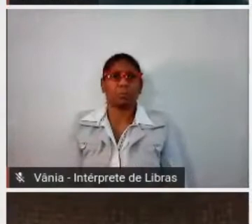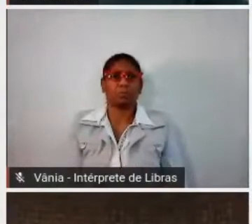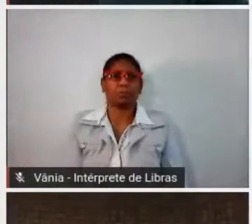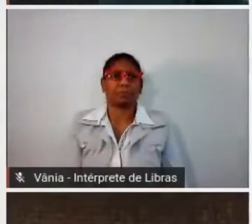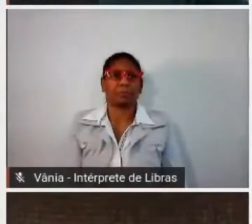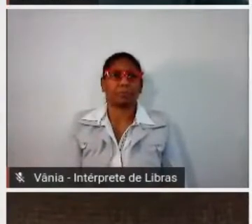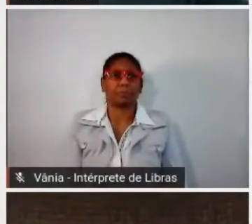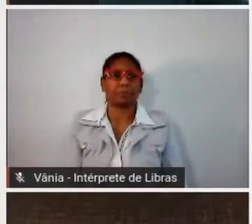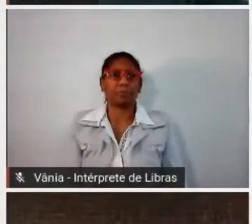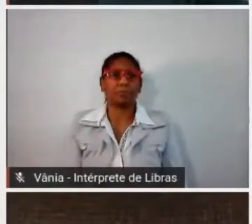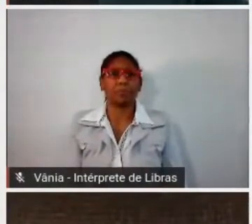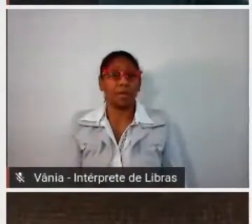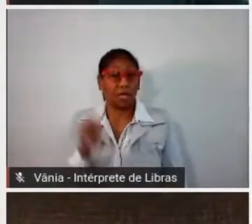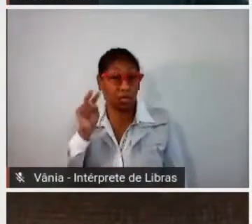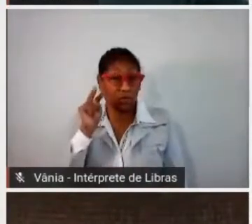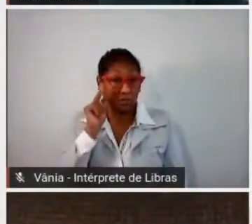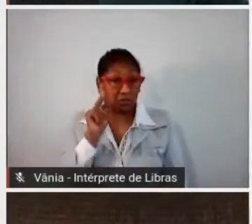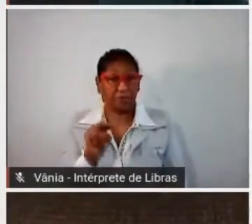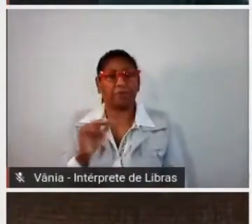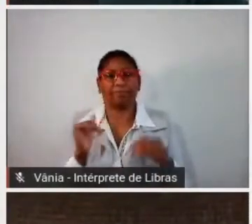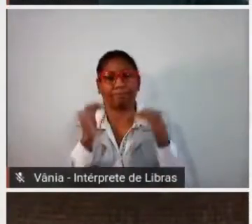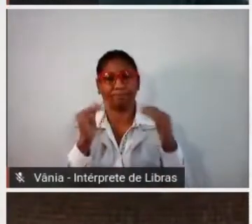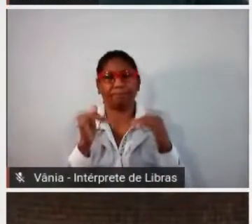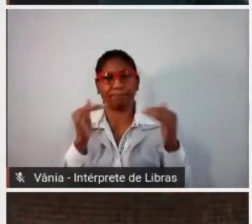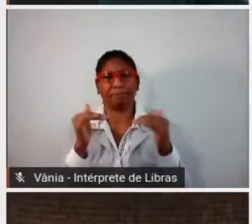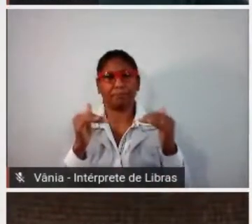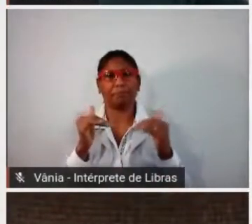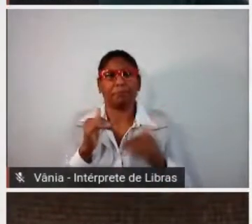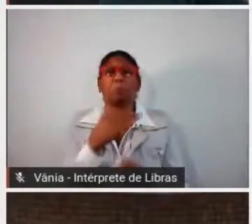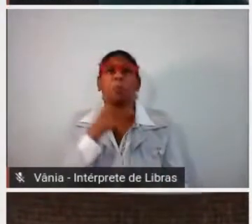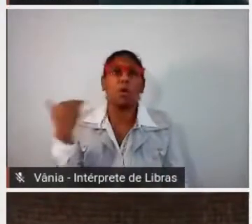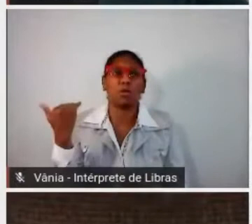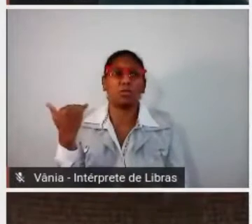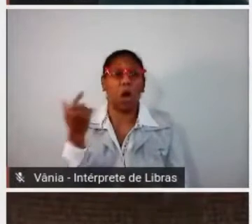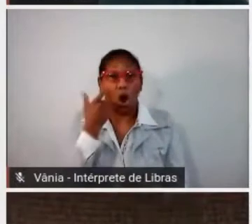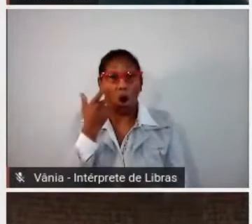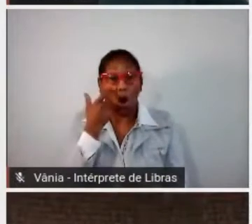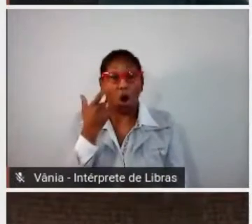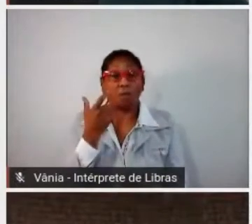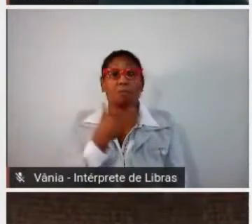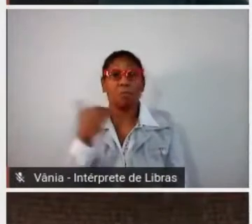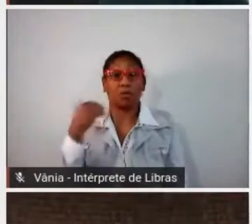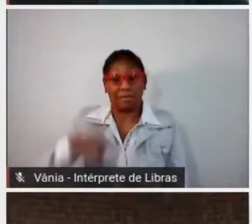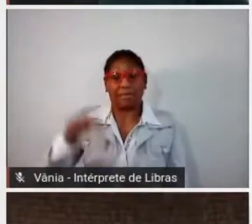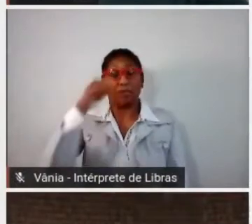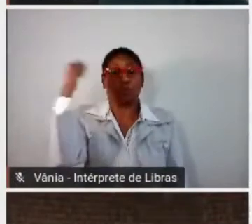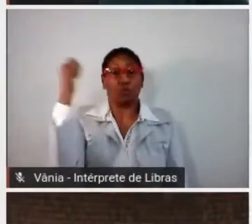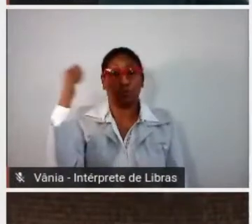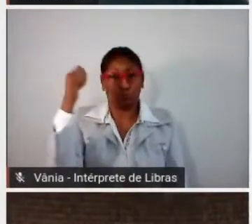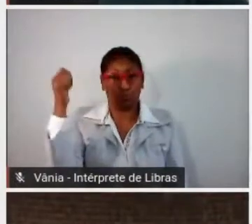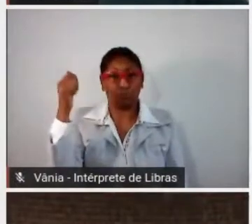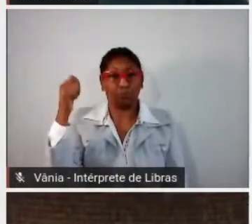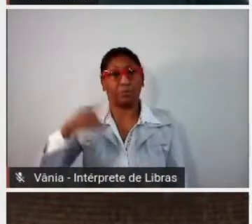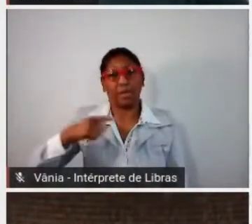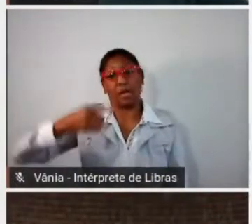quando a gente olha, e aqui eu queria passar para os óbitos por 100 mil, lembrando que o estado do Rio Grande do Sul ocupa a